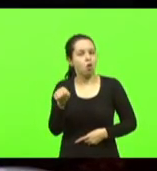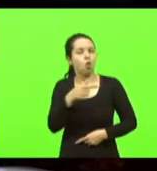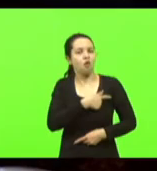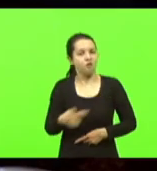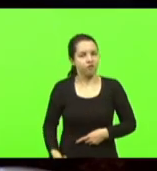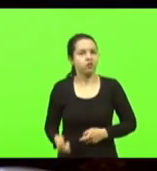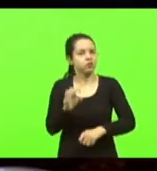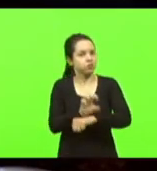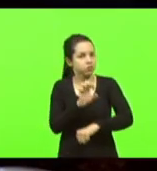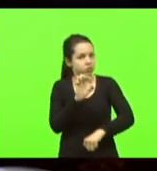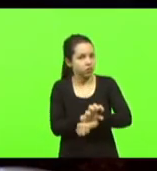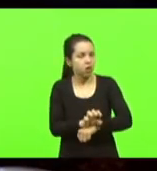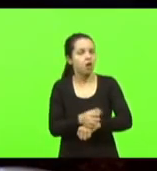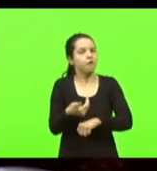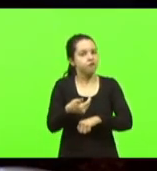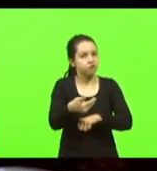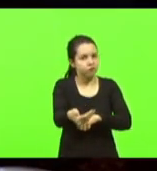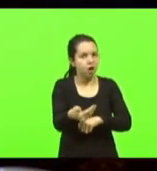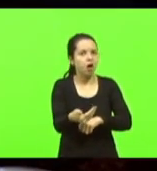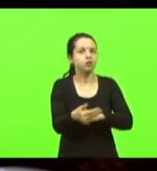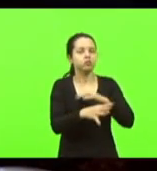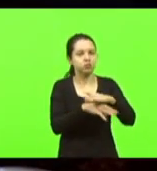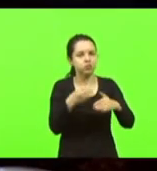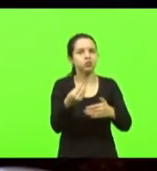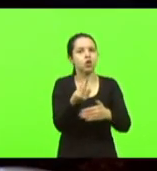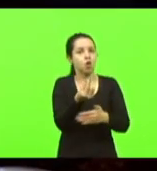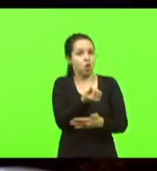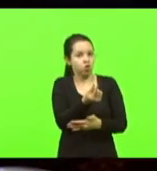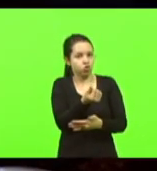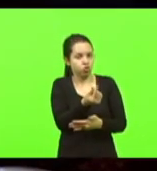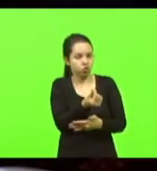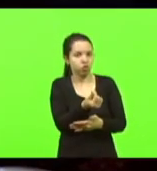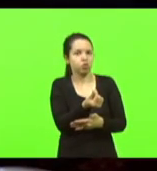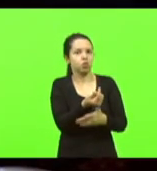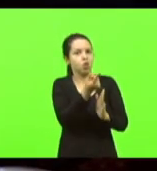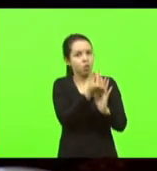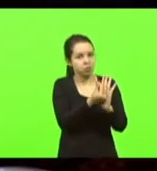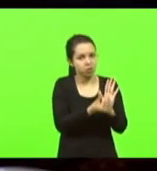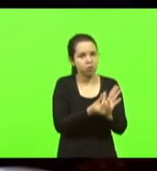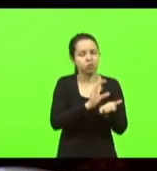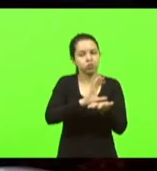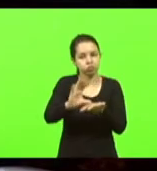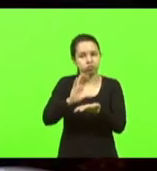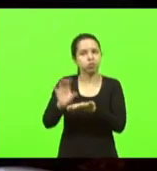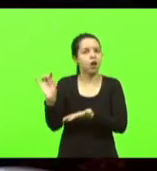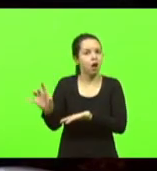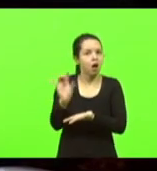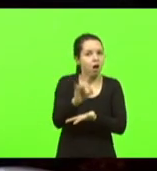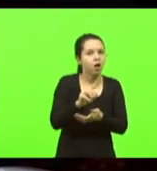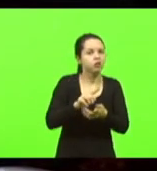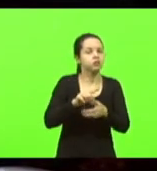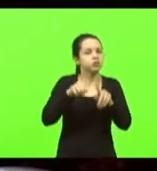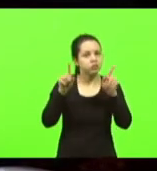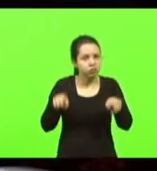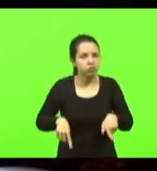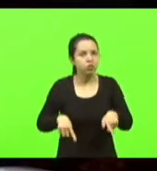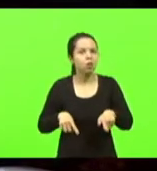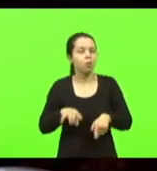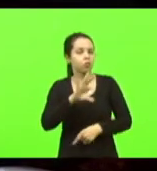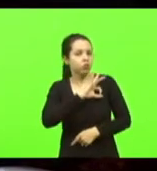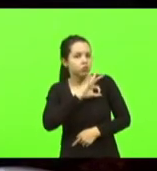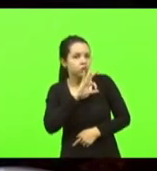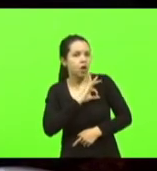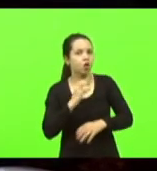do orçamento complementando esse plano de cada servidor policial ou